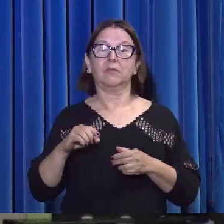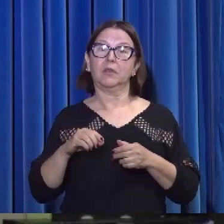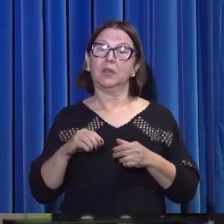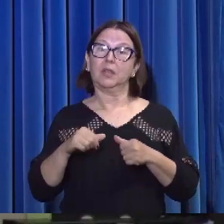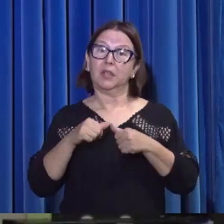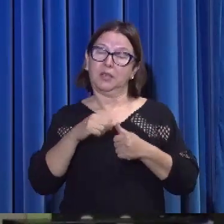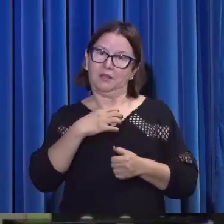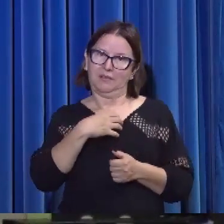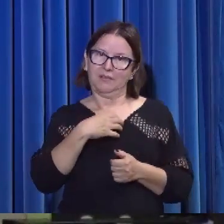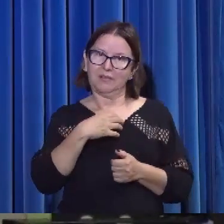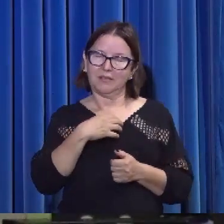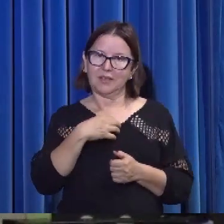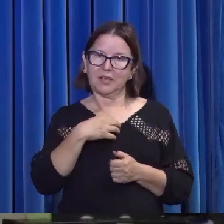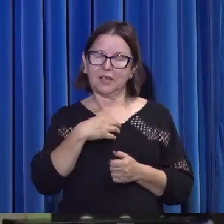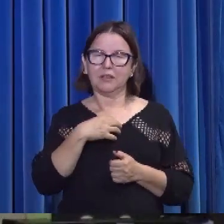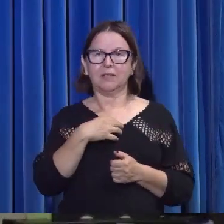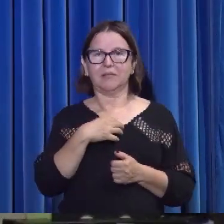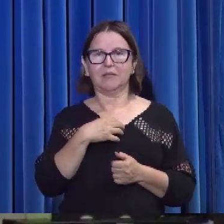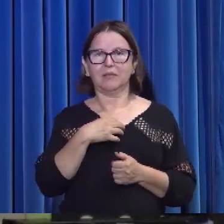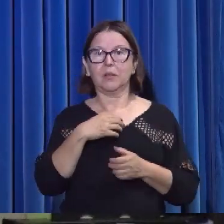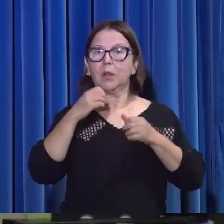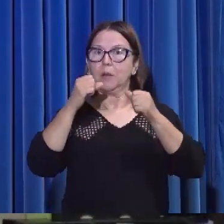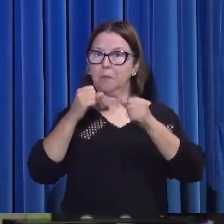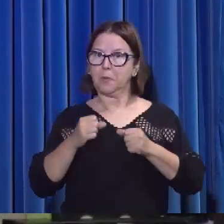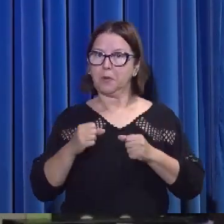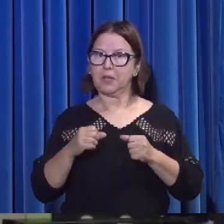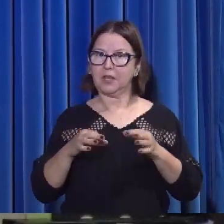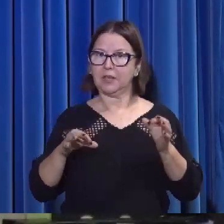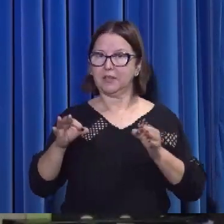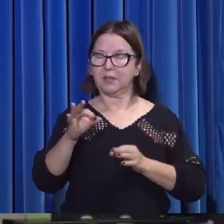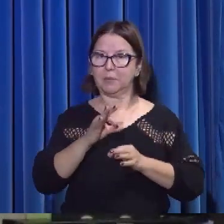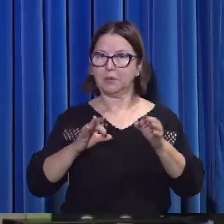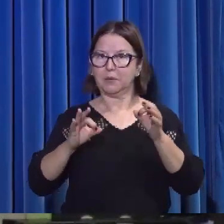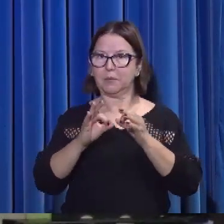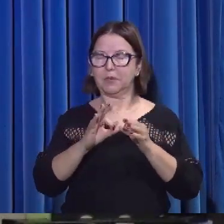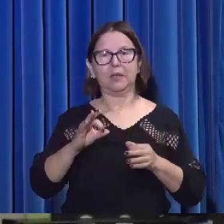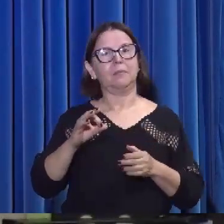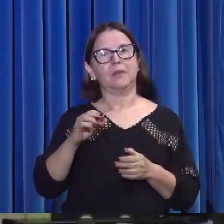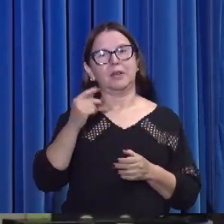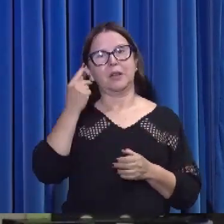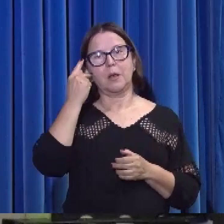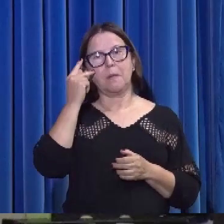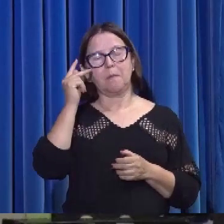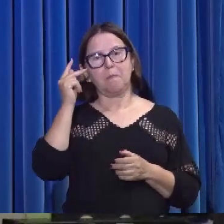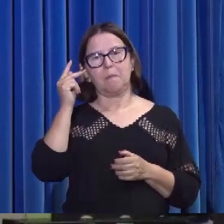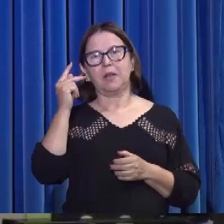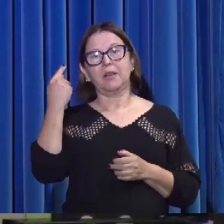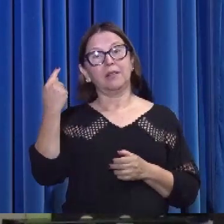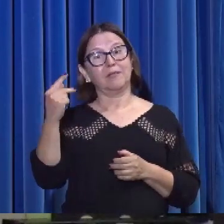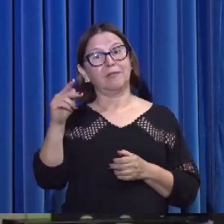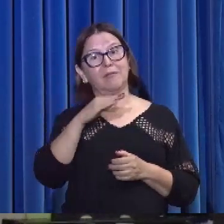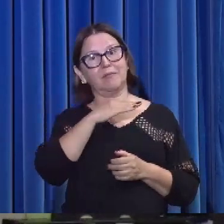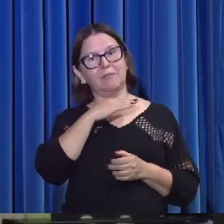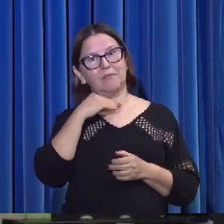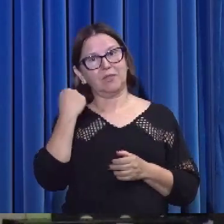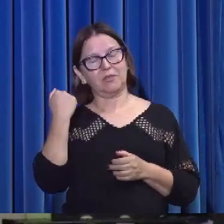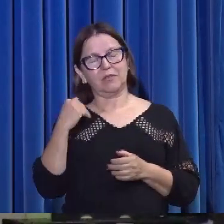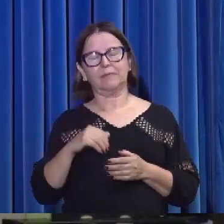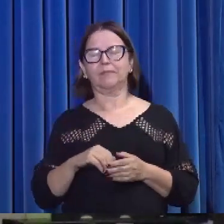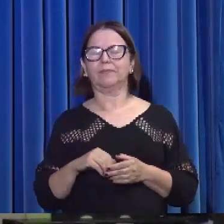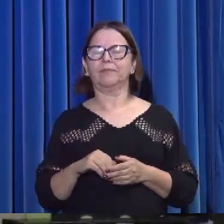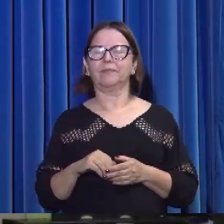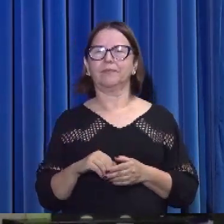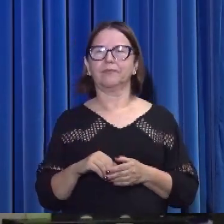forma, poder se preparar, entre aspas, para a sua partida. Eu já fui